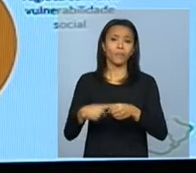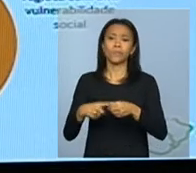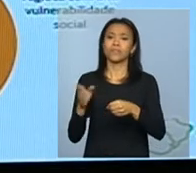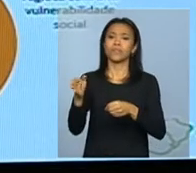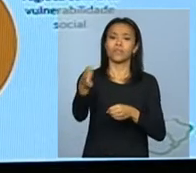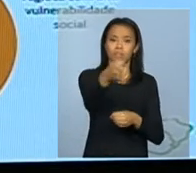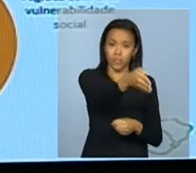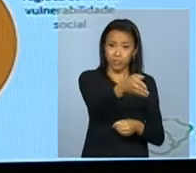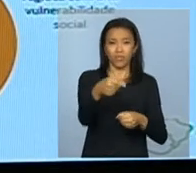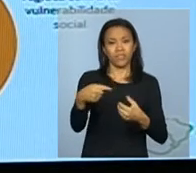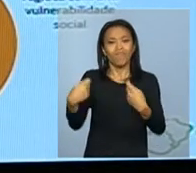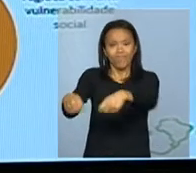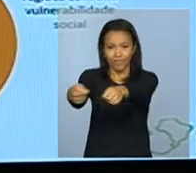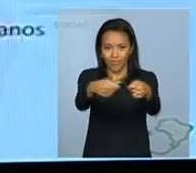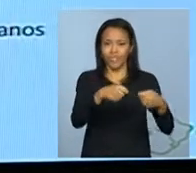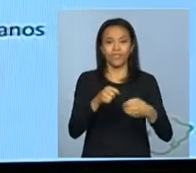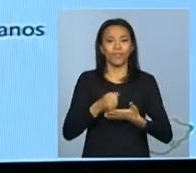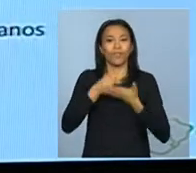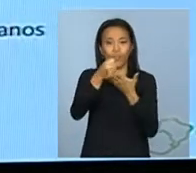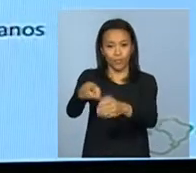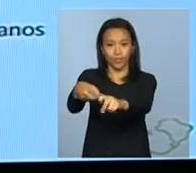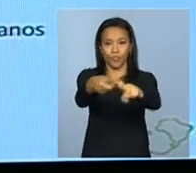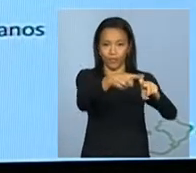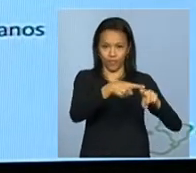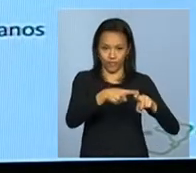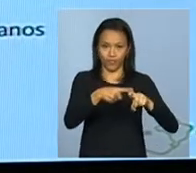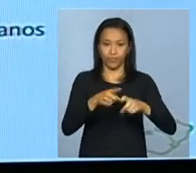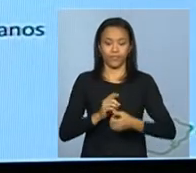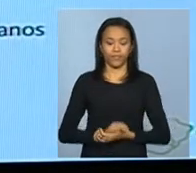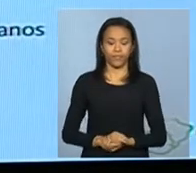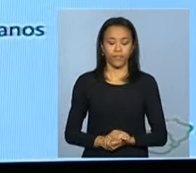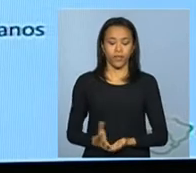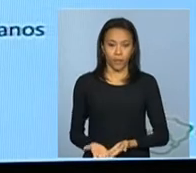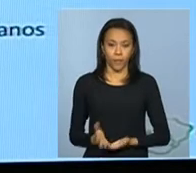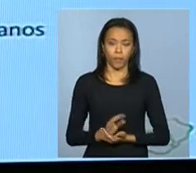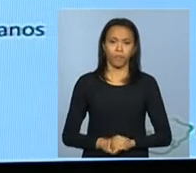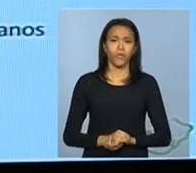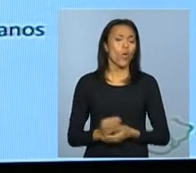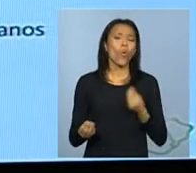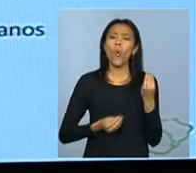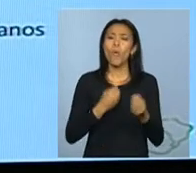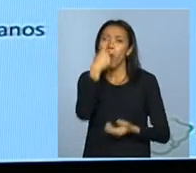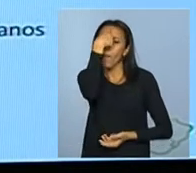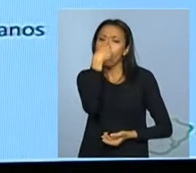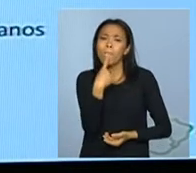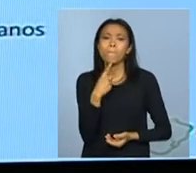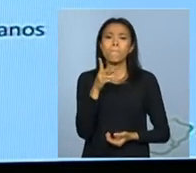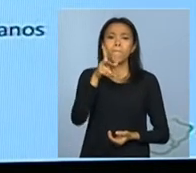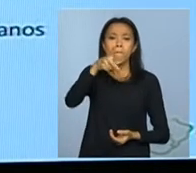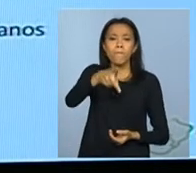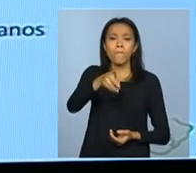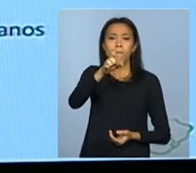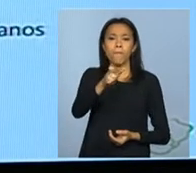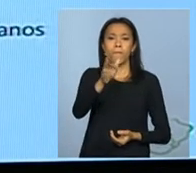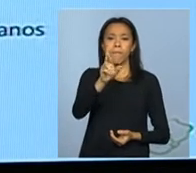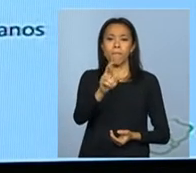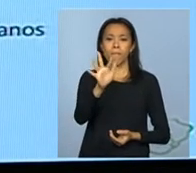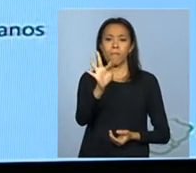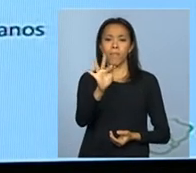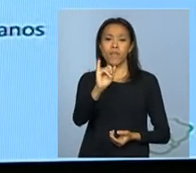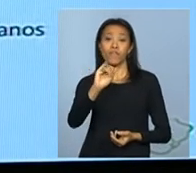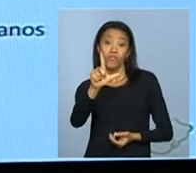com alta vulnerabilidade social próximo bom o perfil desses médicos com registro fora do Brasil